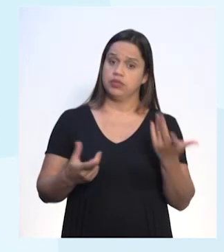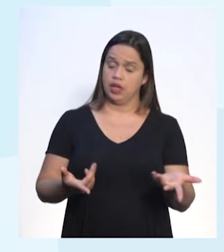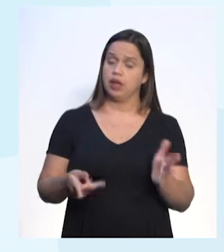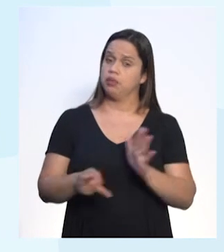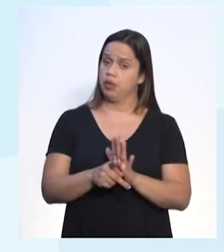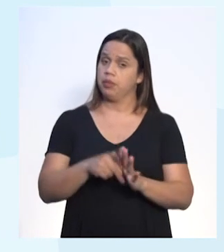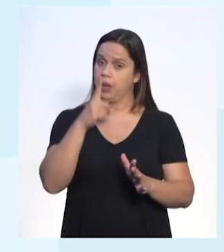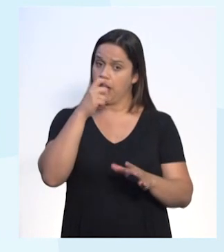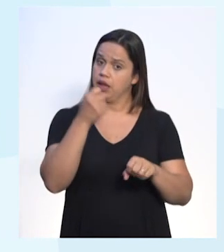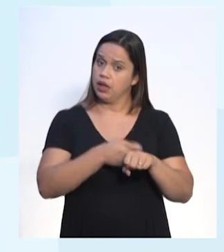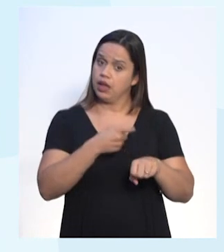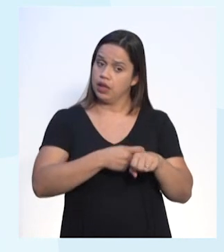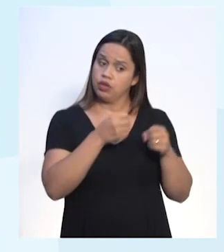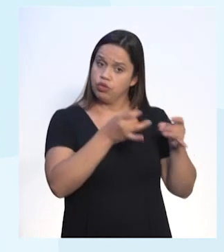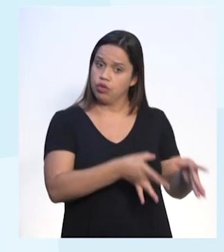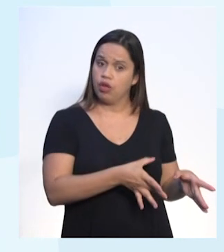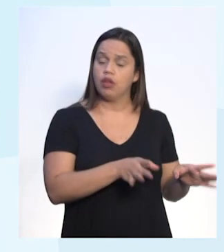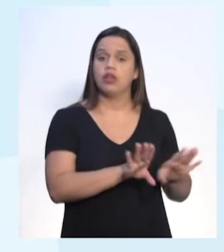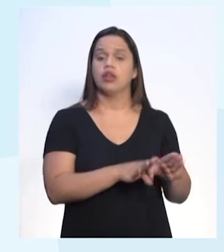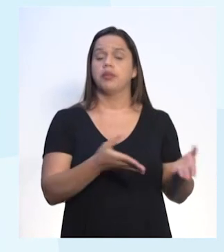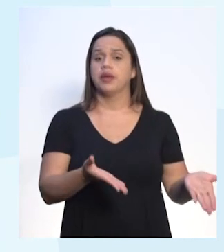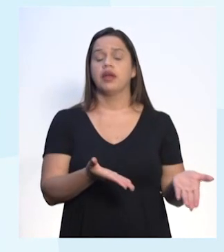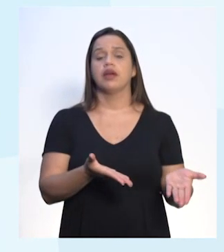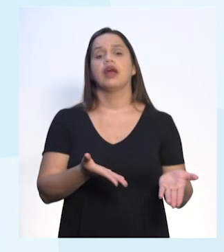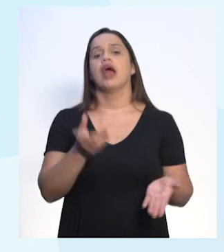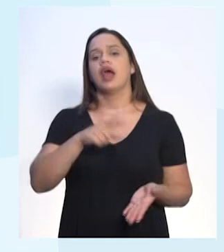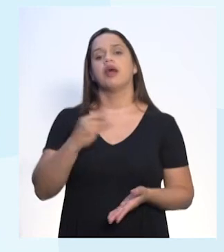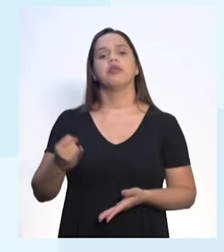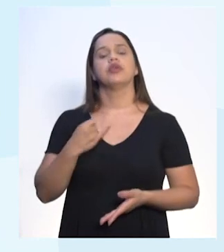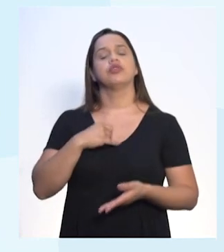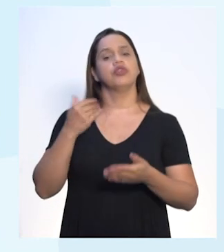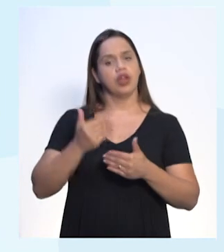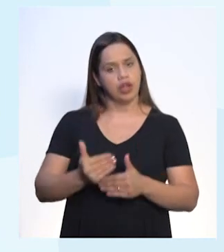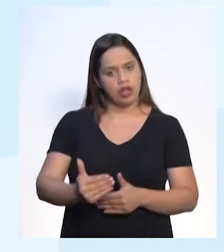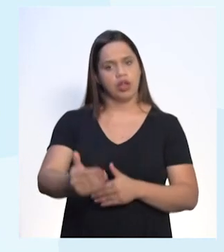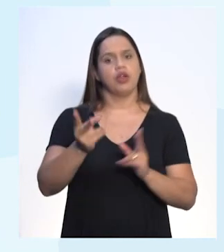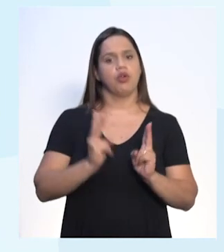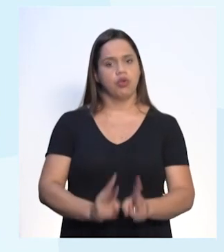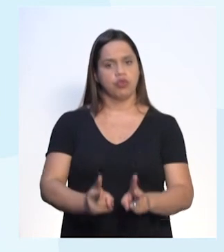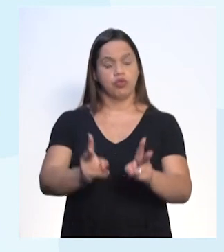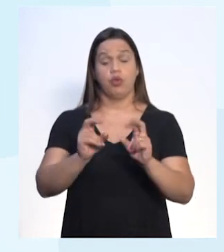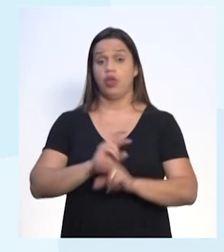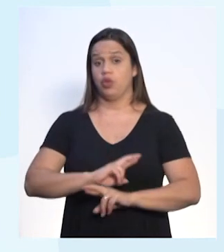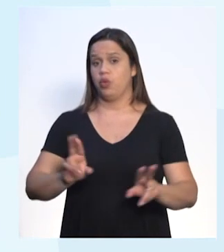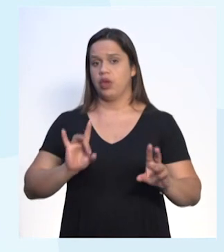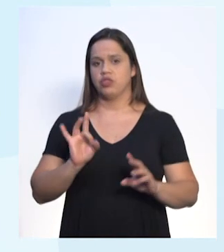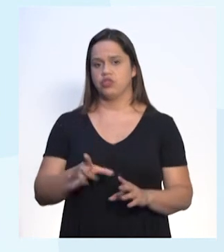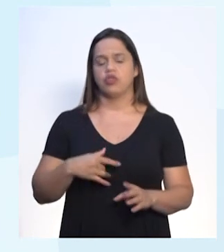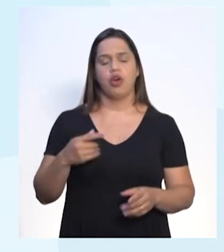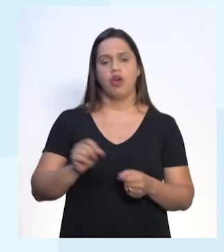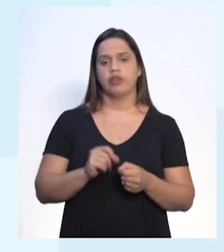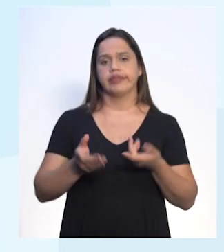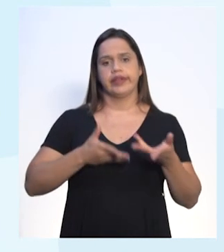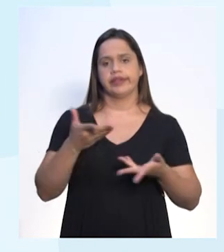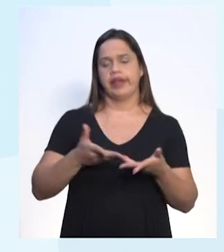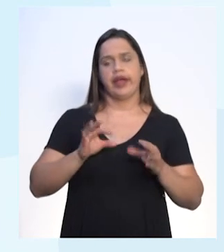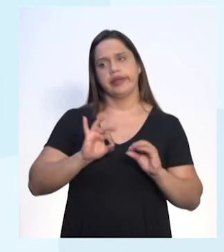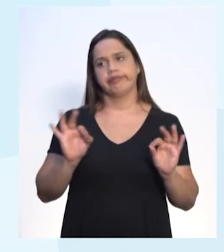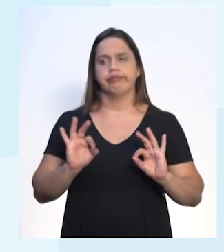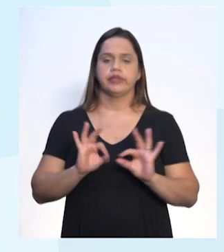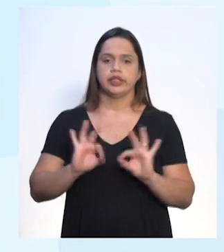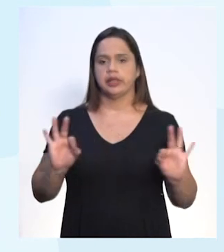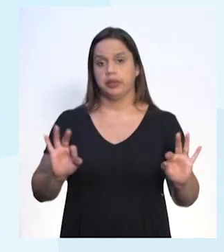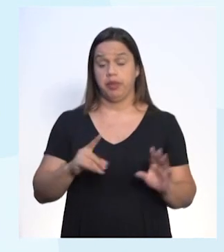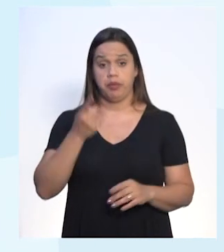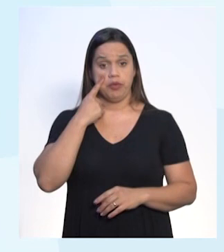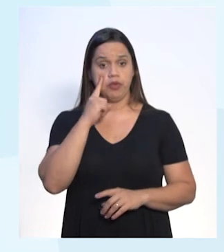resíduos sólidos. O importante é dar continuidade a essa lei, não é simplesmente retratar sobre esse assunto, perfeito? Vamos